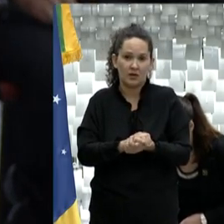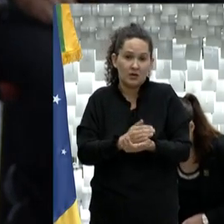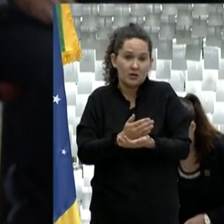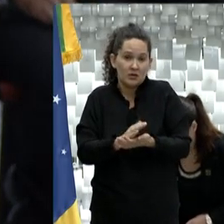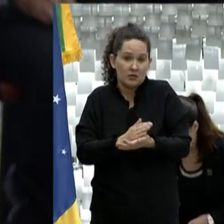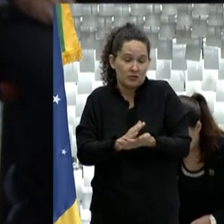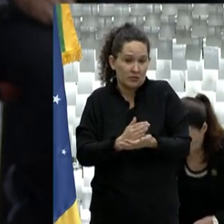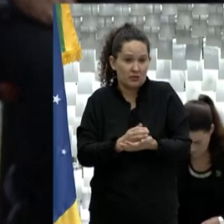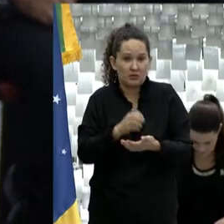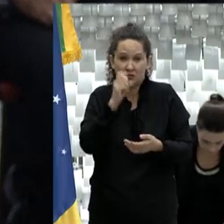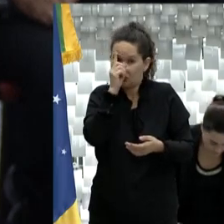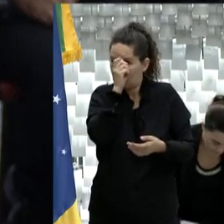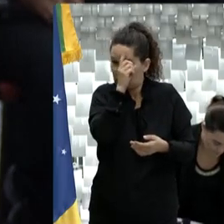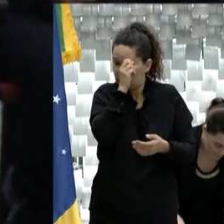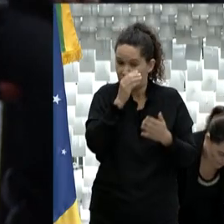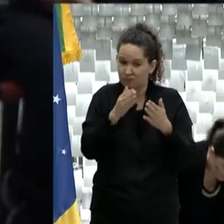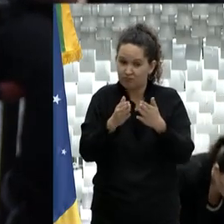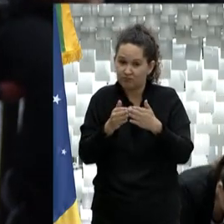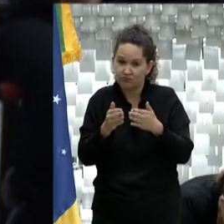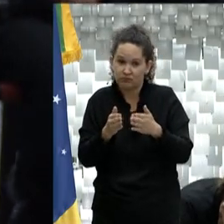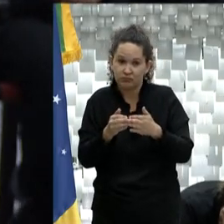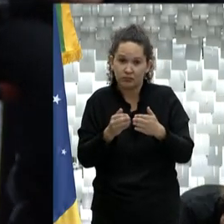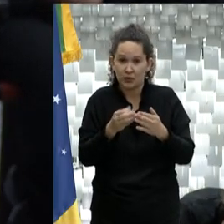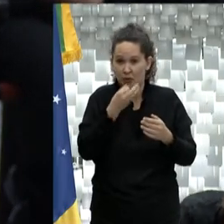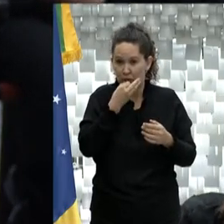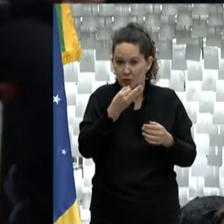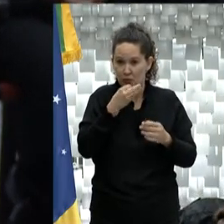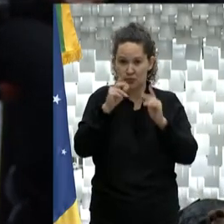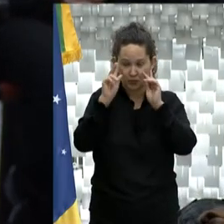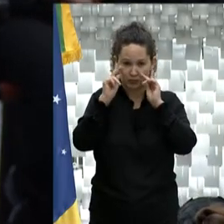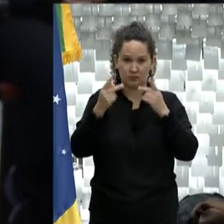exacerbado, mas muitas vezes pedido por parte da opinião pública,